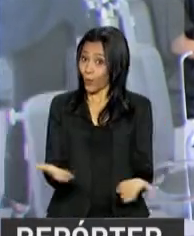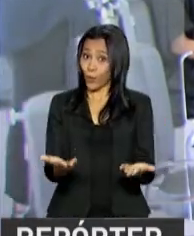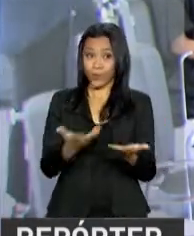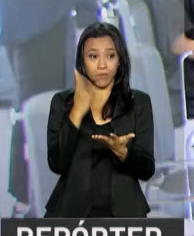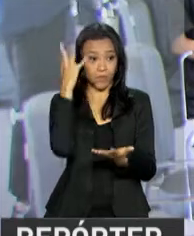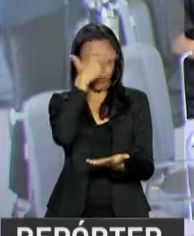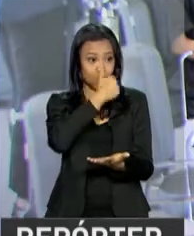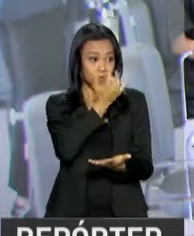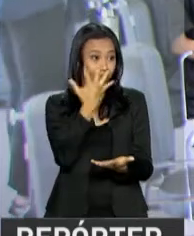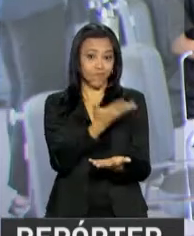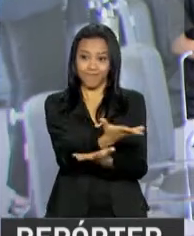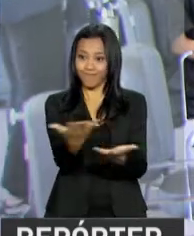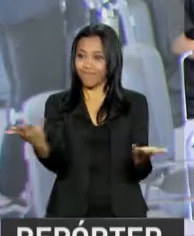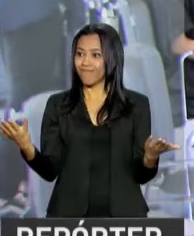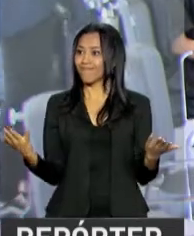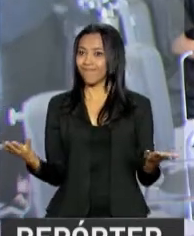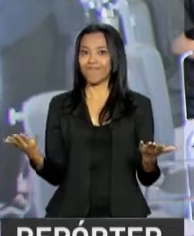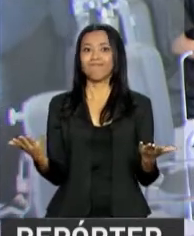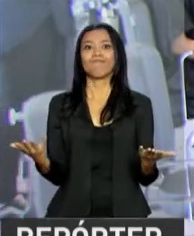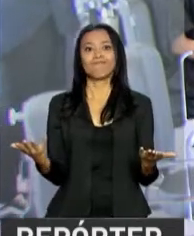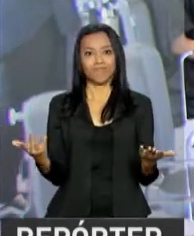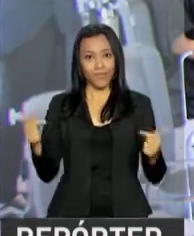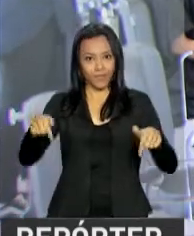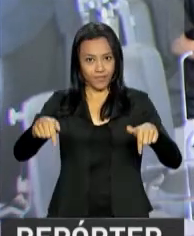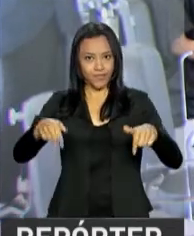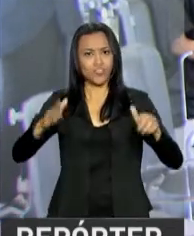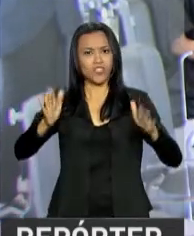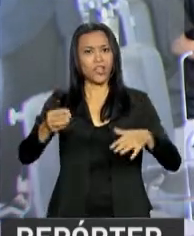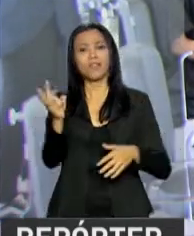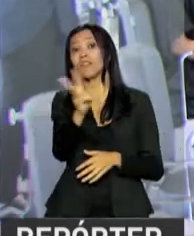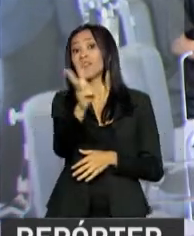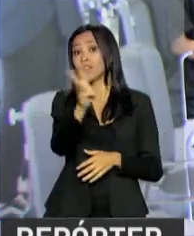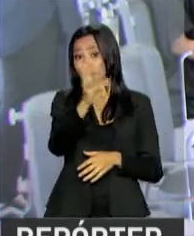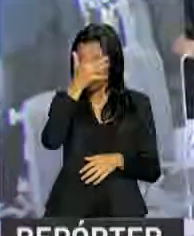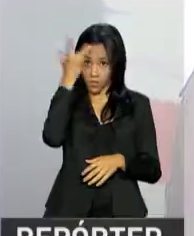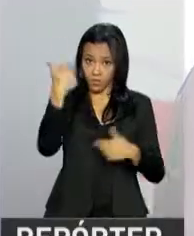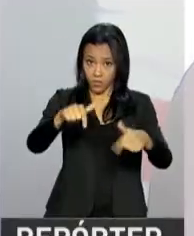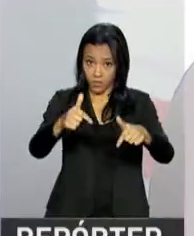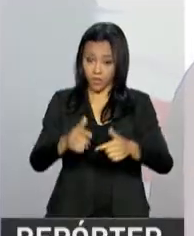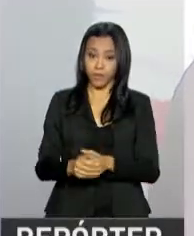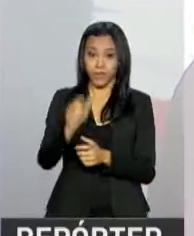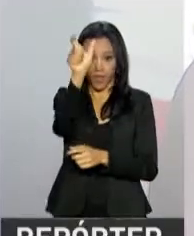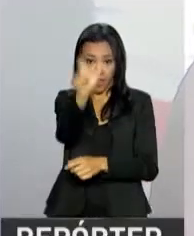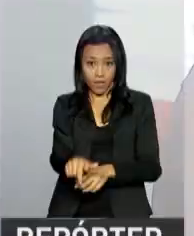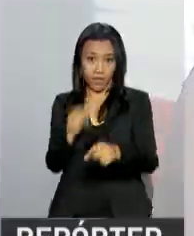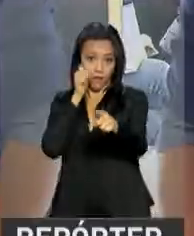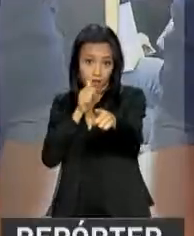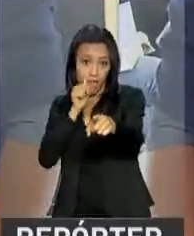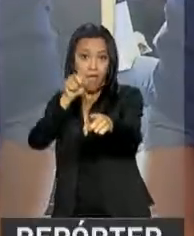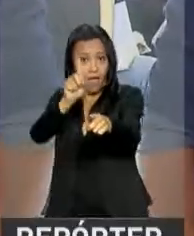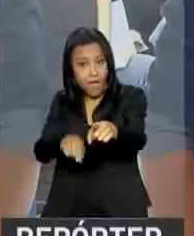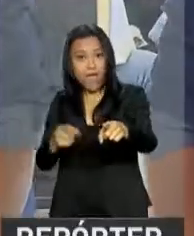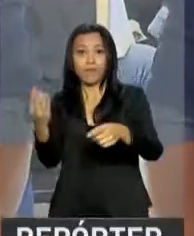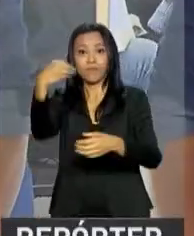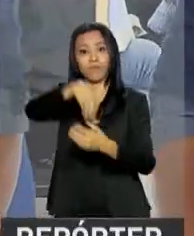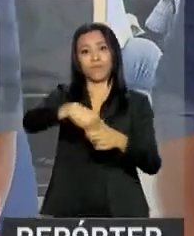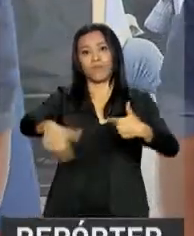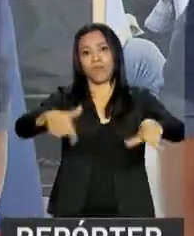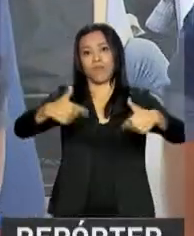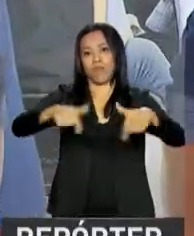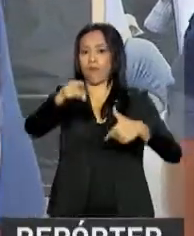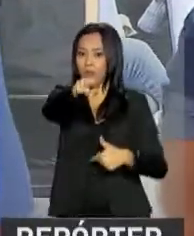lindo já com 33 funcionais tatiele é uma das funcionárias do salão